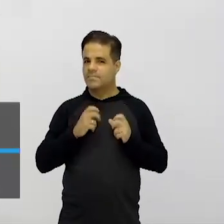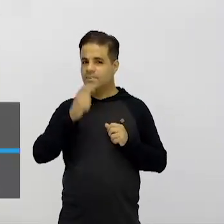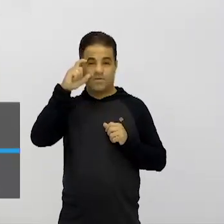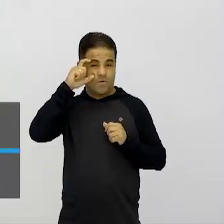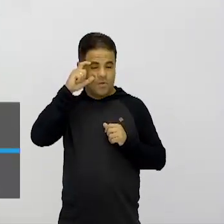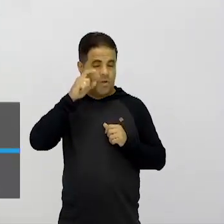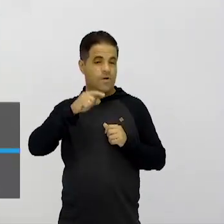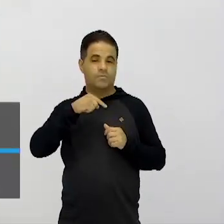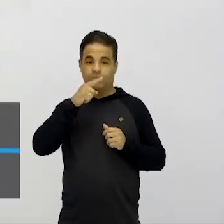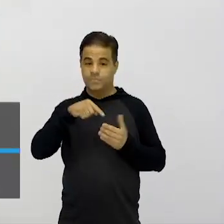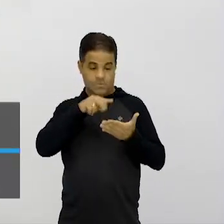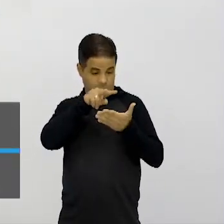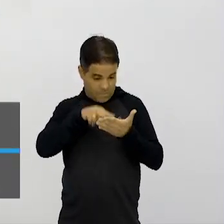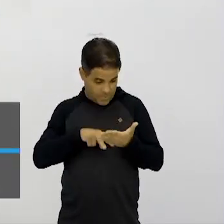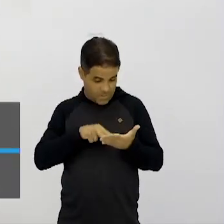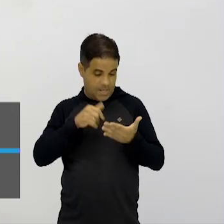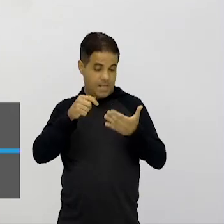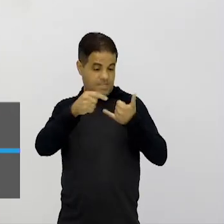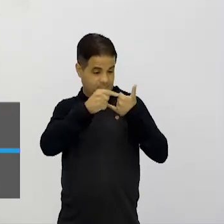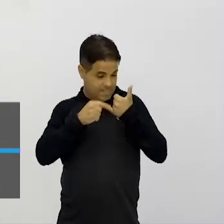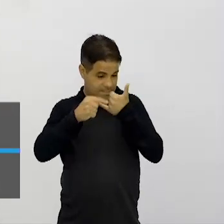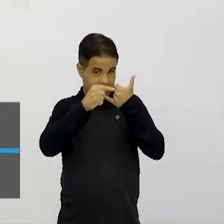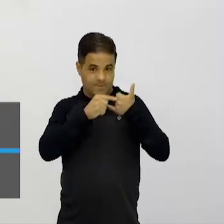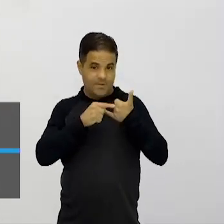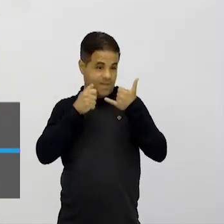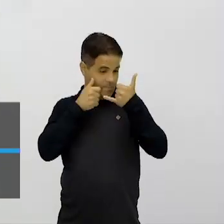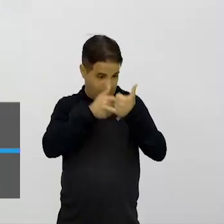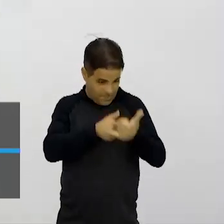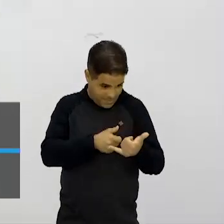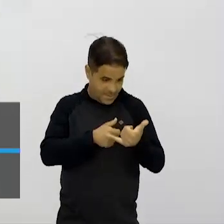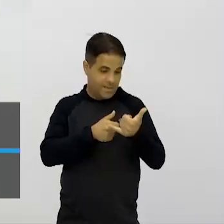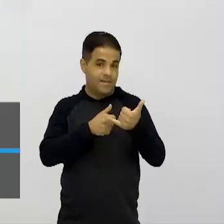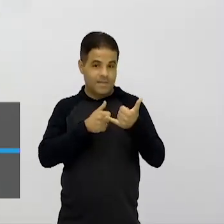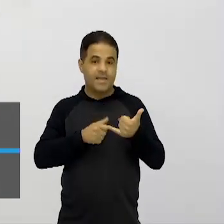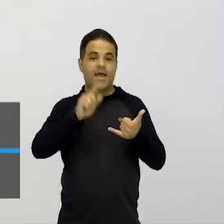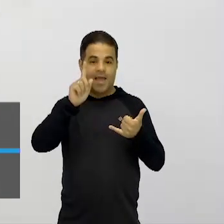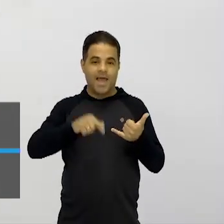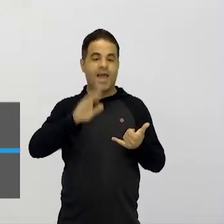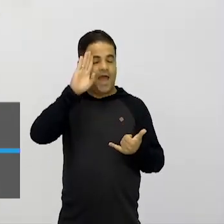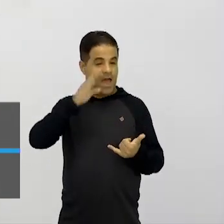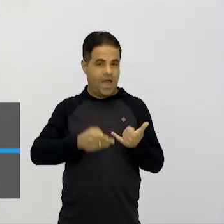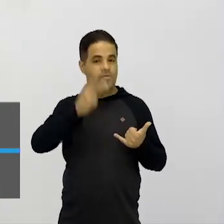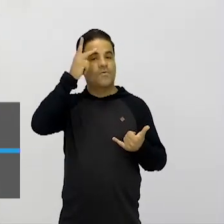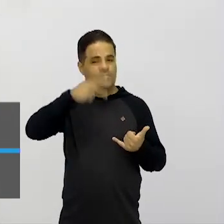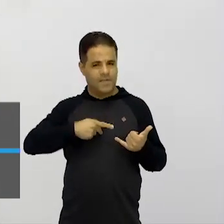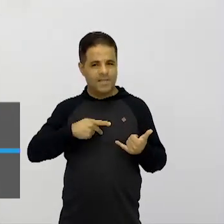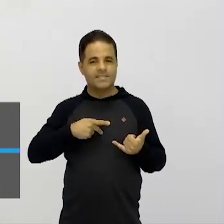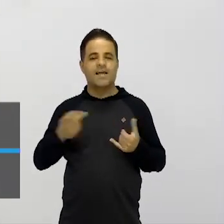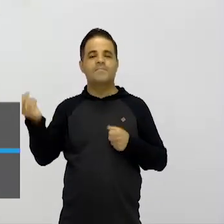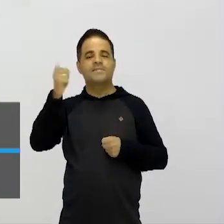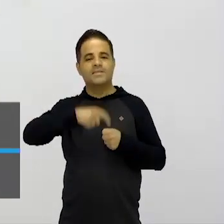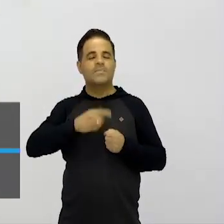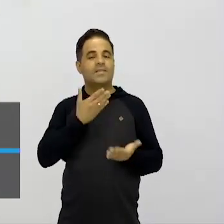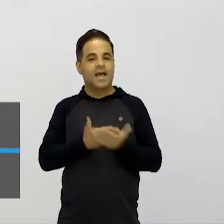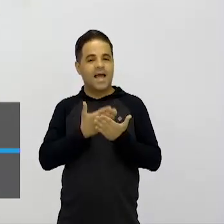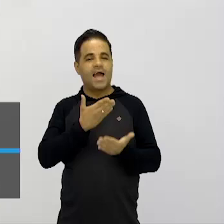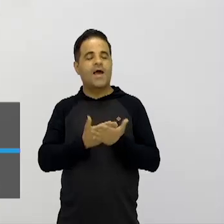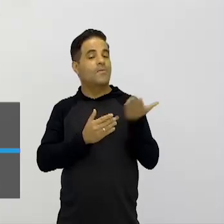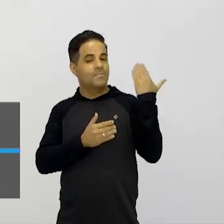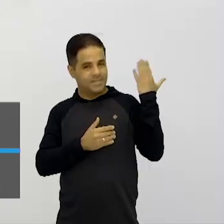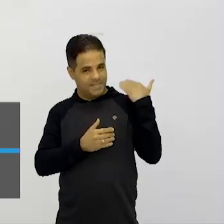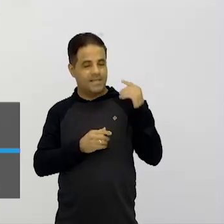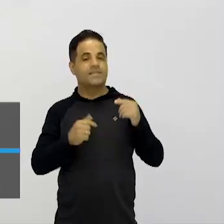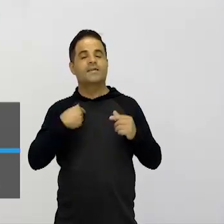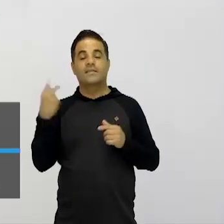só negação, porque eu já estou acompanhando aqui no celular e seria autoconfiança, mas é a retomada da aula anterior,